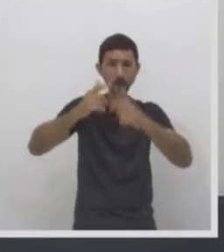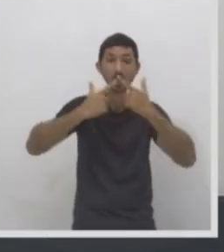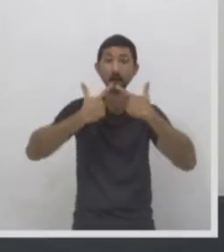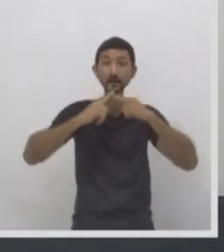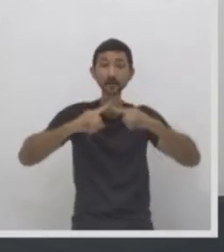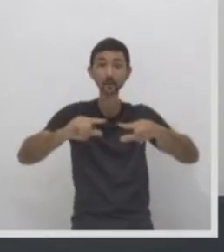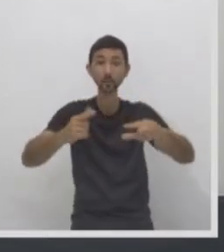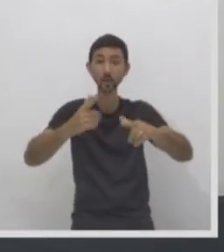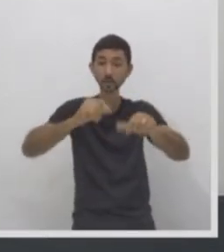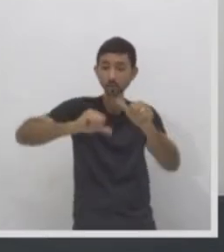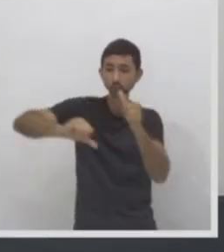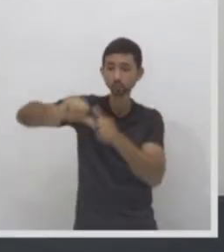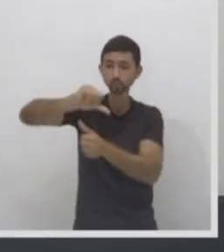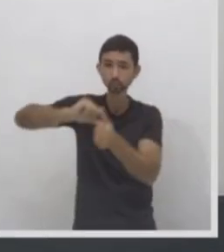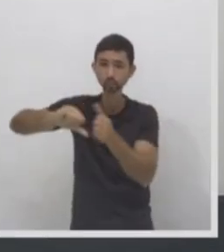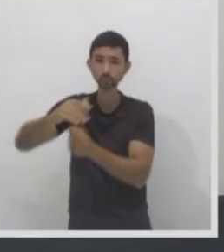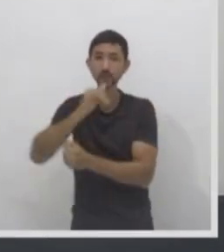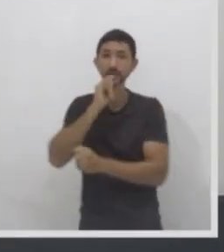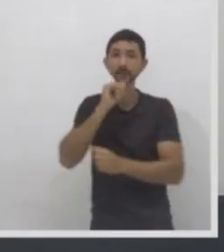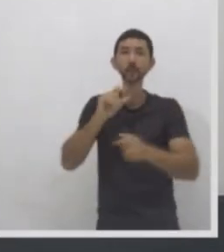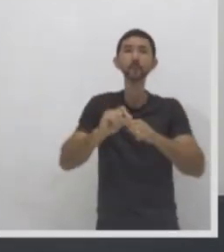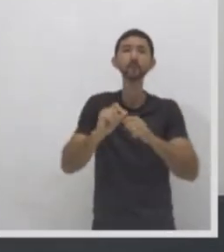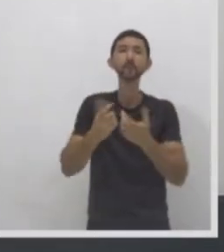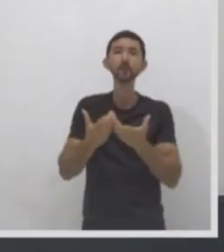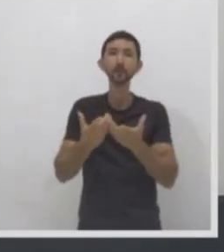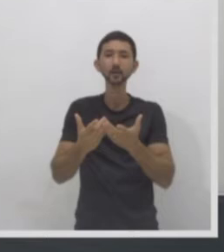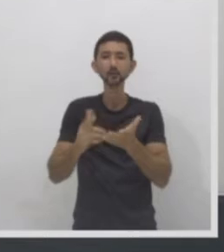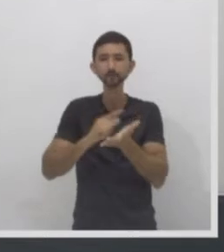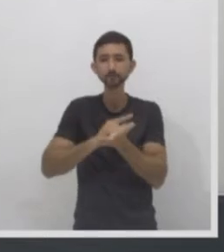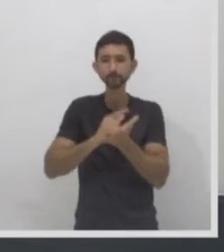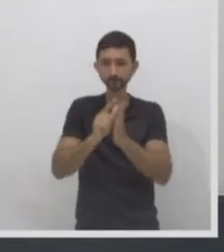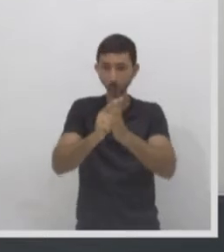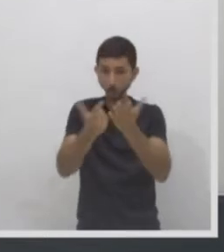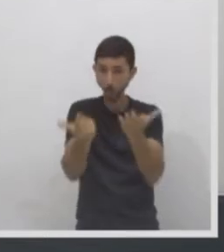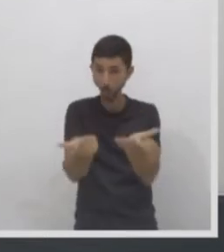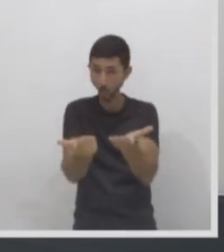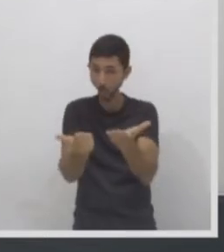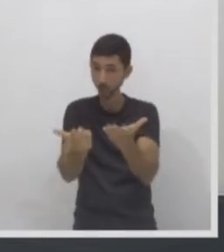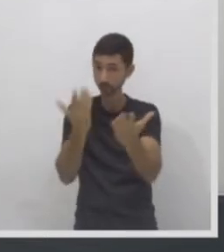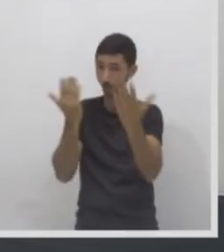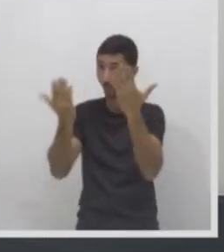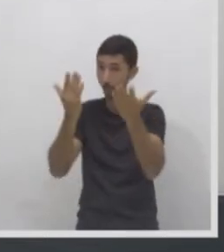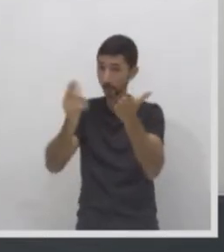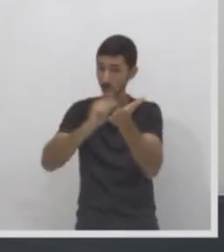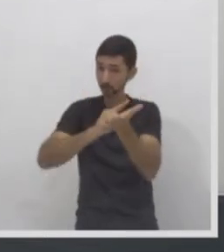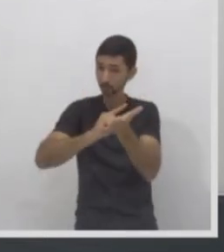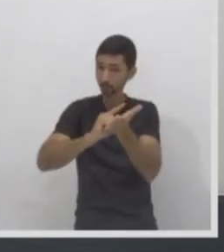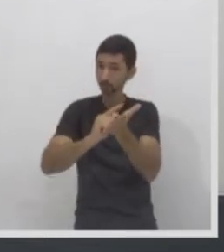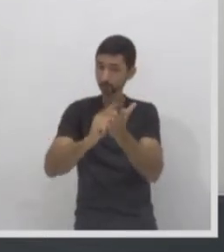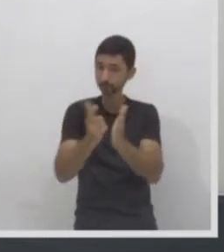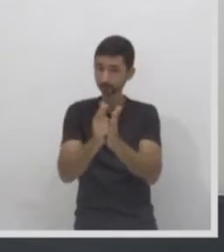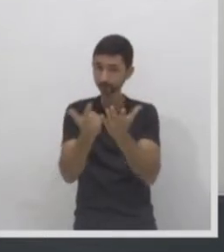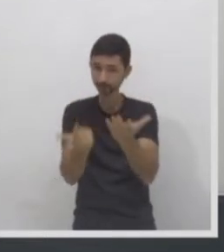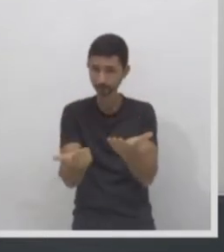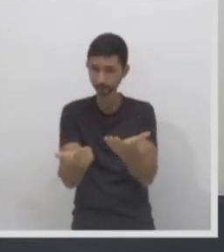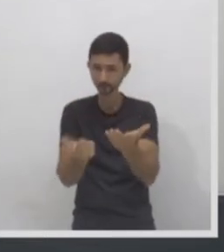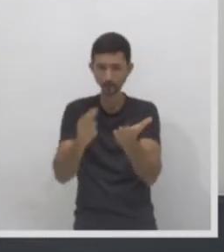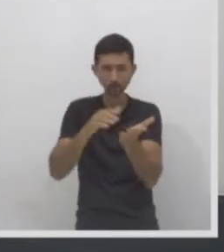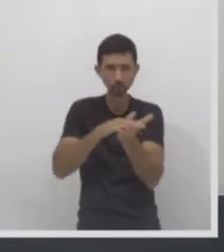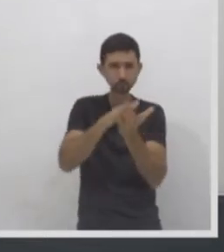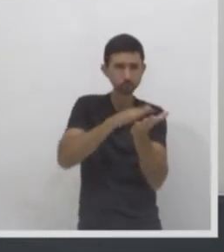ela seja modificada. Se você comparar uma notícia que sai num jornal impresso, de grande circulação aqui de Belém, por exemplo,